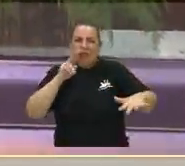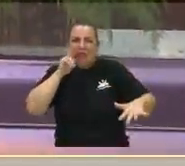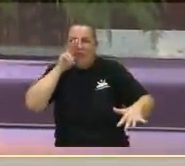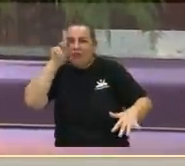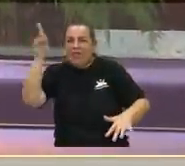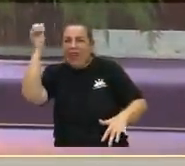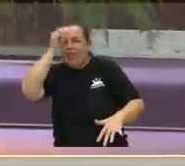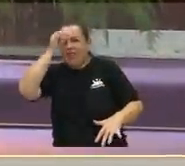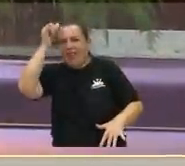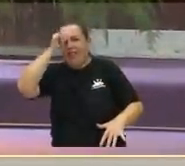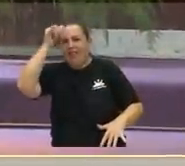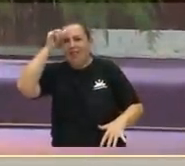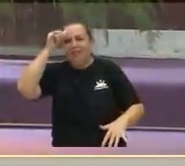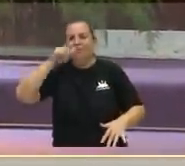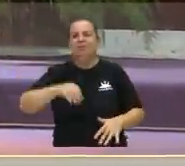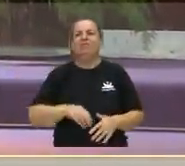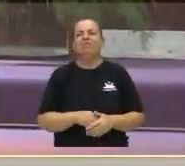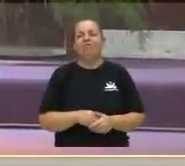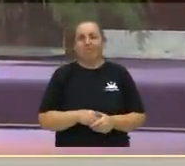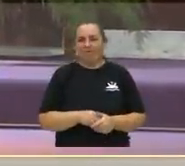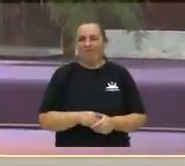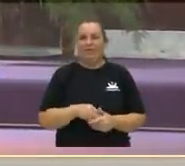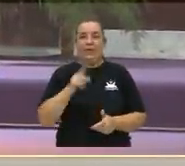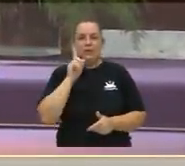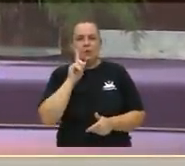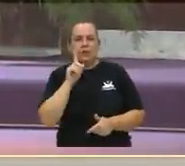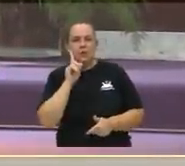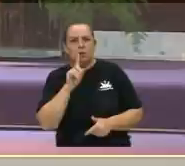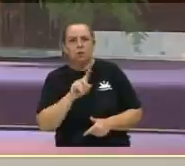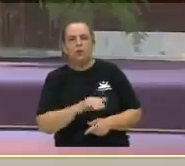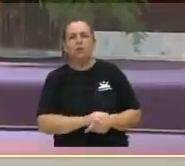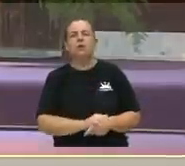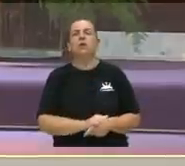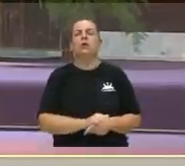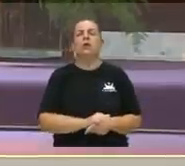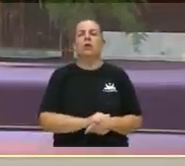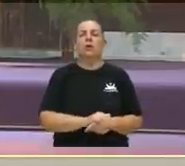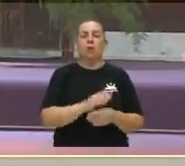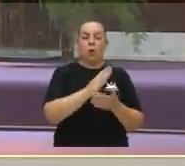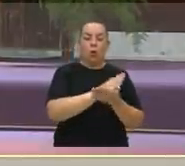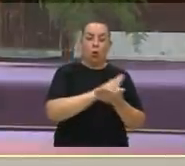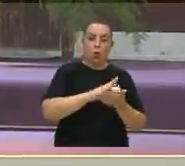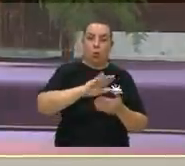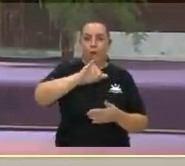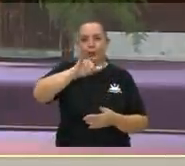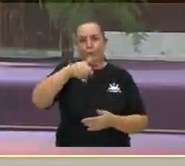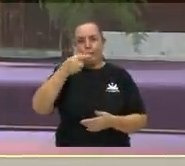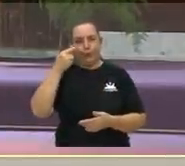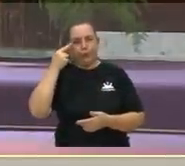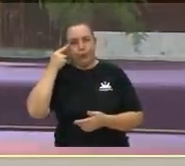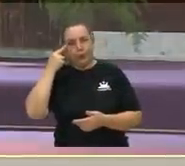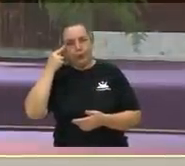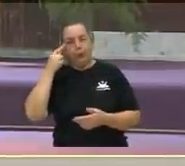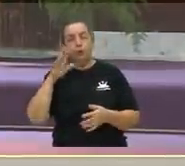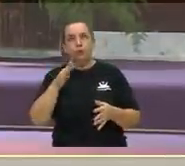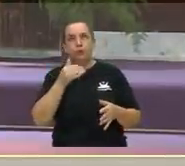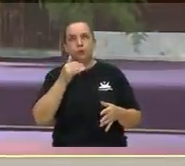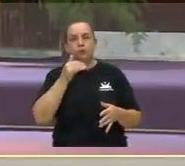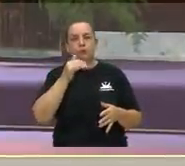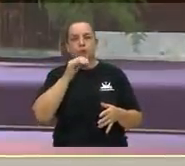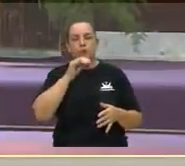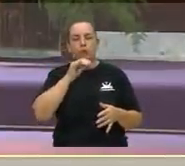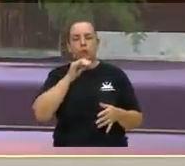na itália os estados unidos começou no japão a estudar na china no